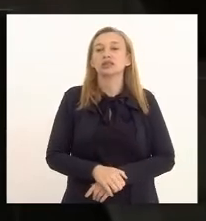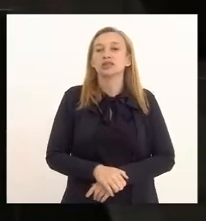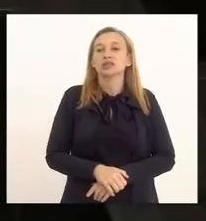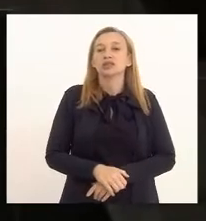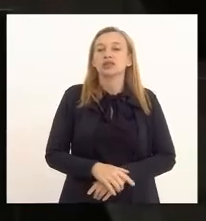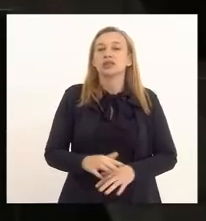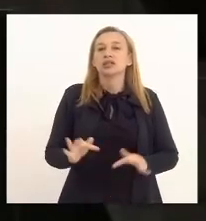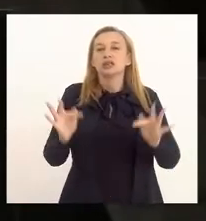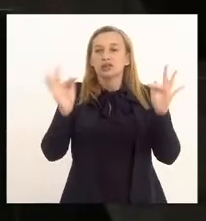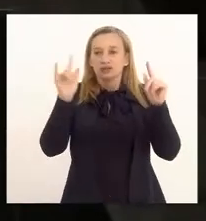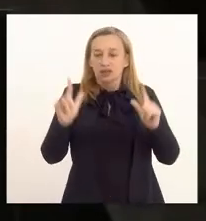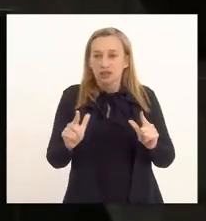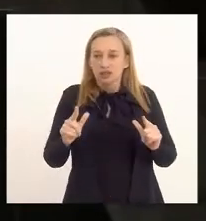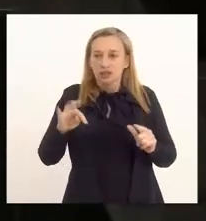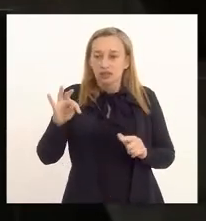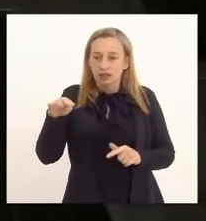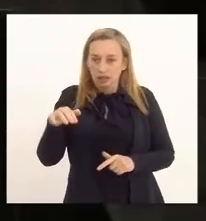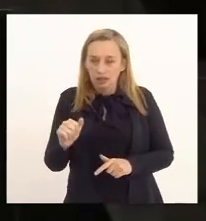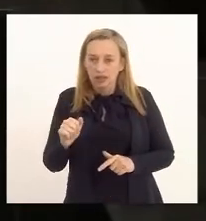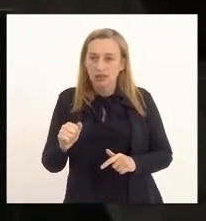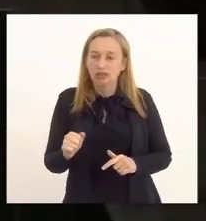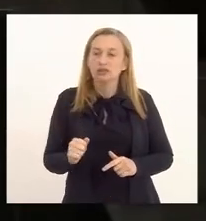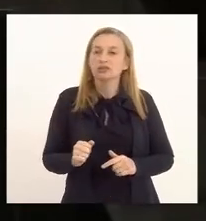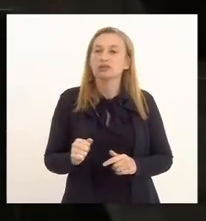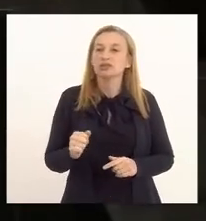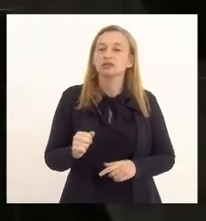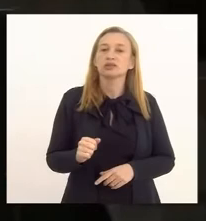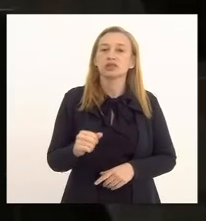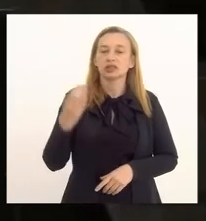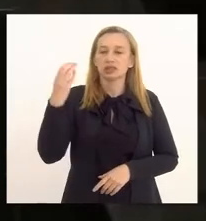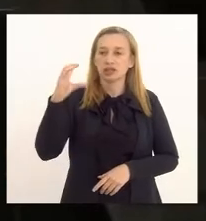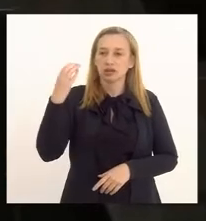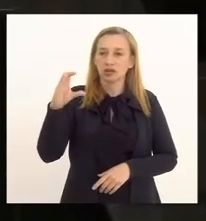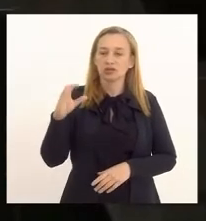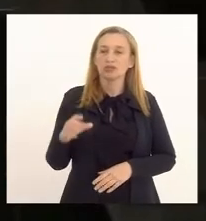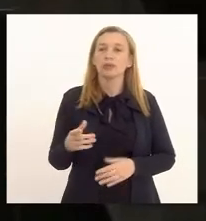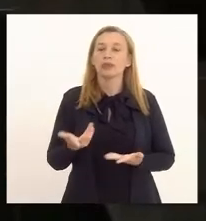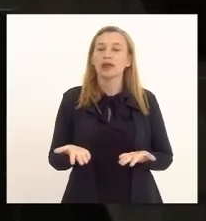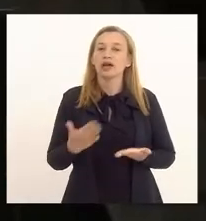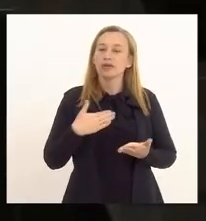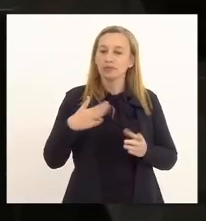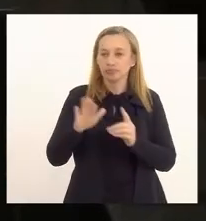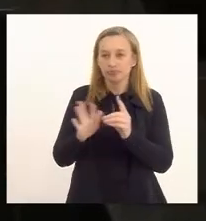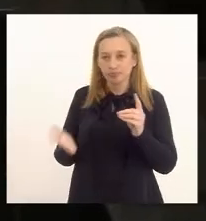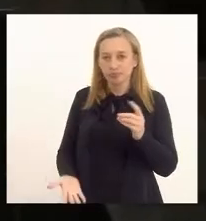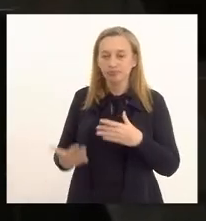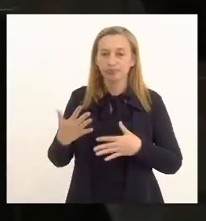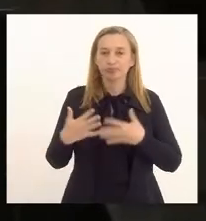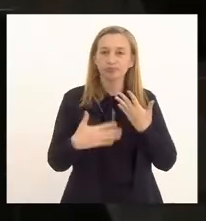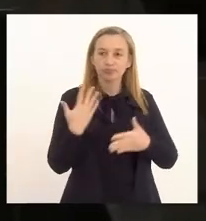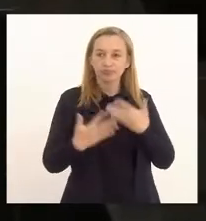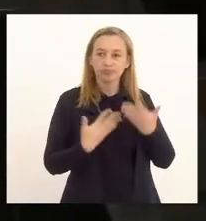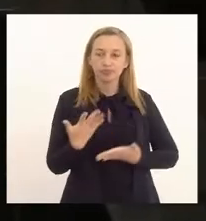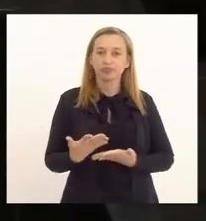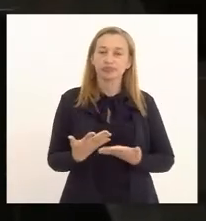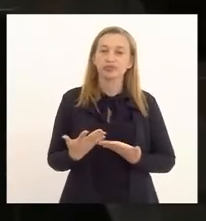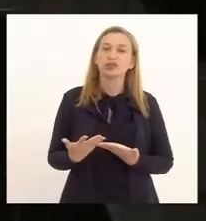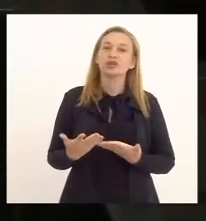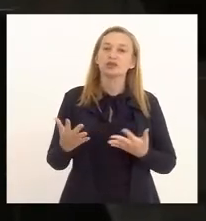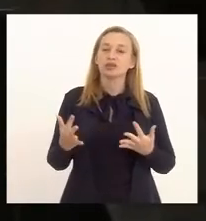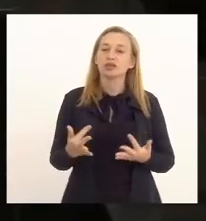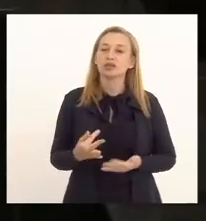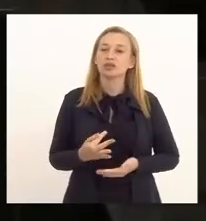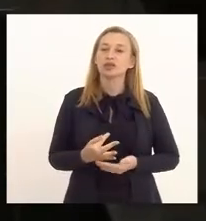Felisberta liderou a experiência do autogoverno no Paulo Assis Ribeiro, em Niterói. Portanto, fica aqui a minha homenagem, a minha gratidão. Eu devo muito à professora